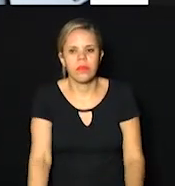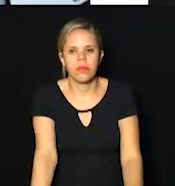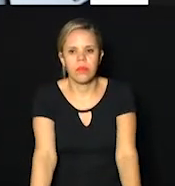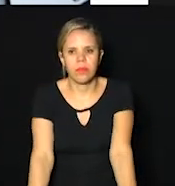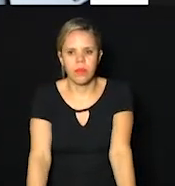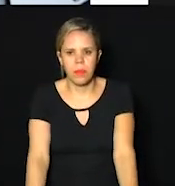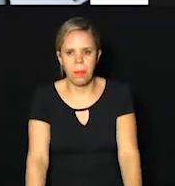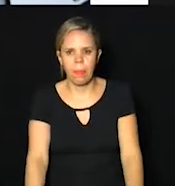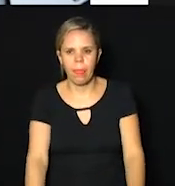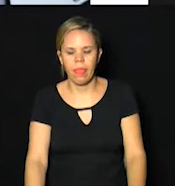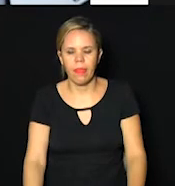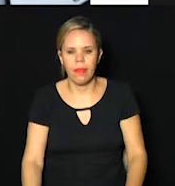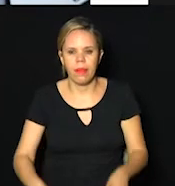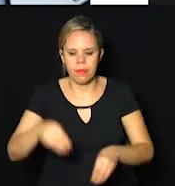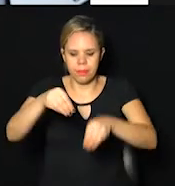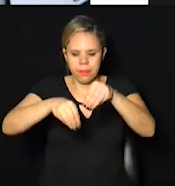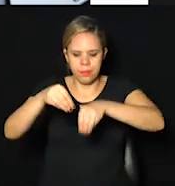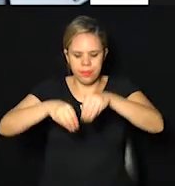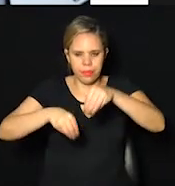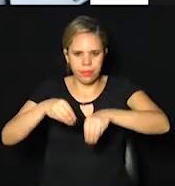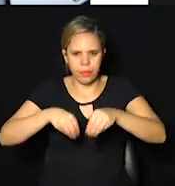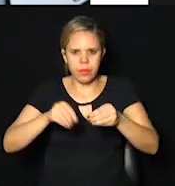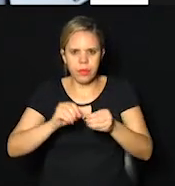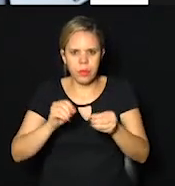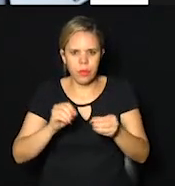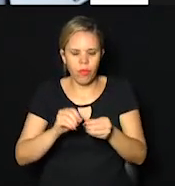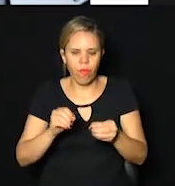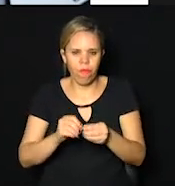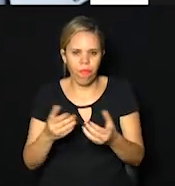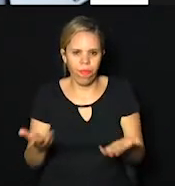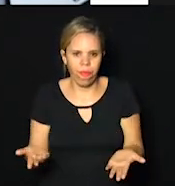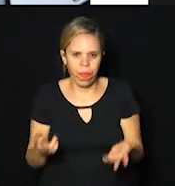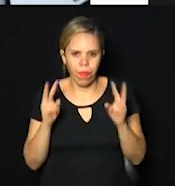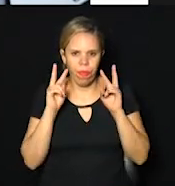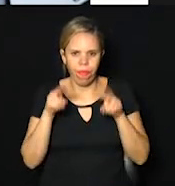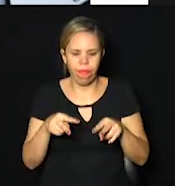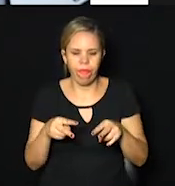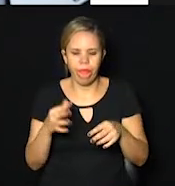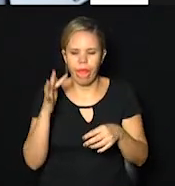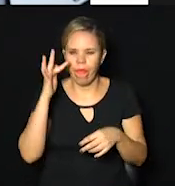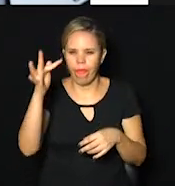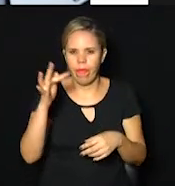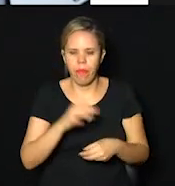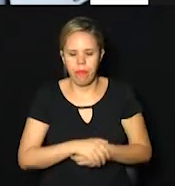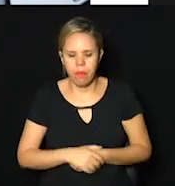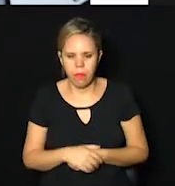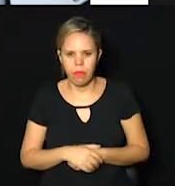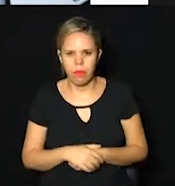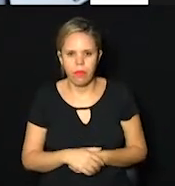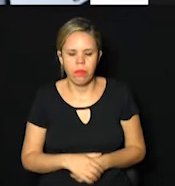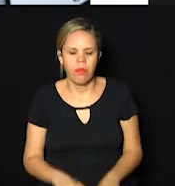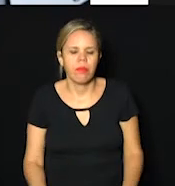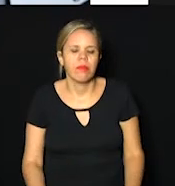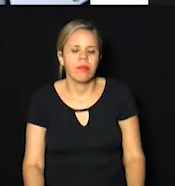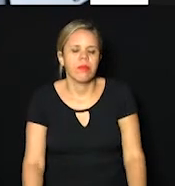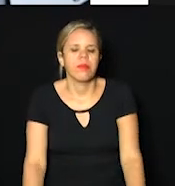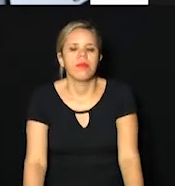gente joga xadrez, como quando a gente faz política, a gente tem que estar olhando lá na frente. Isso é fundamental.